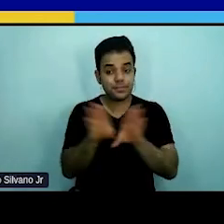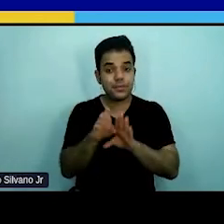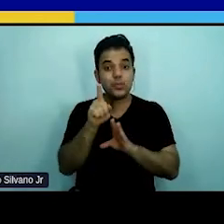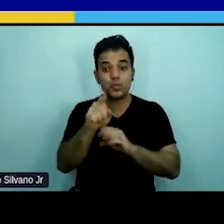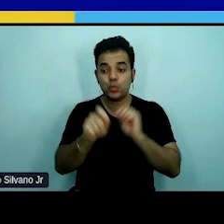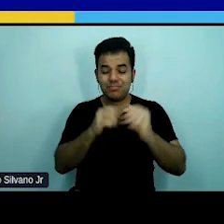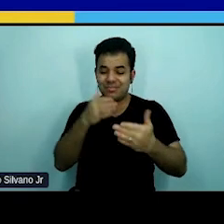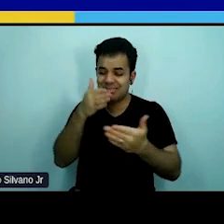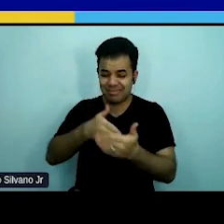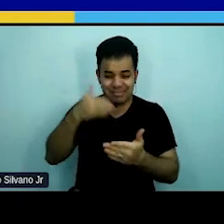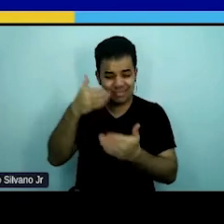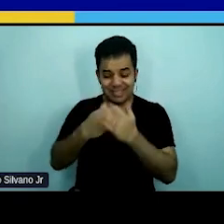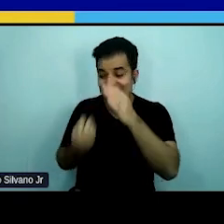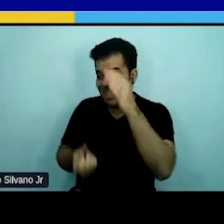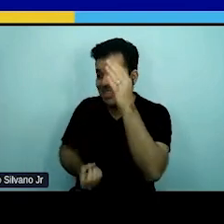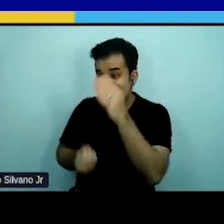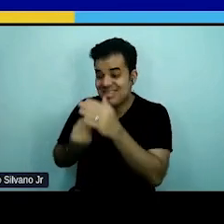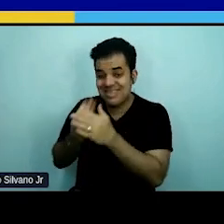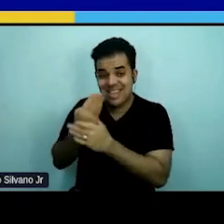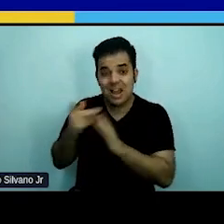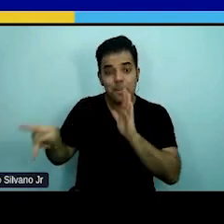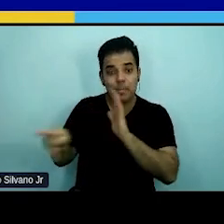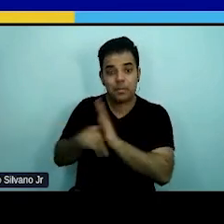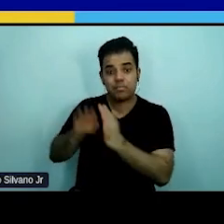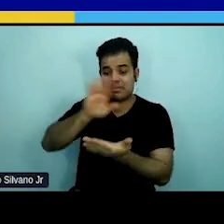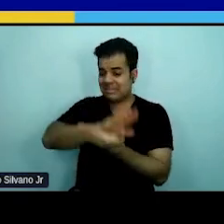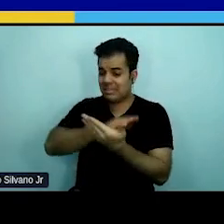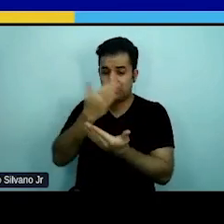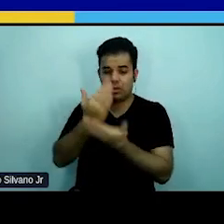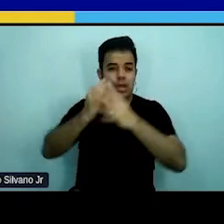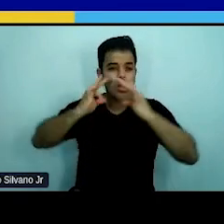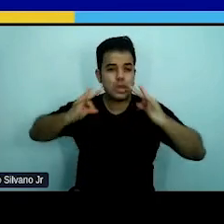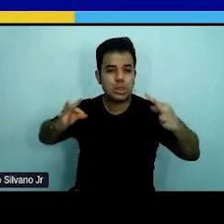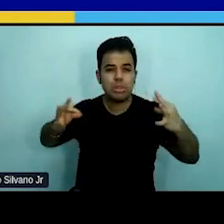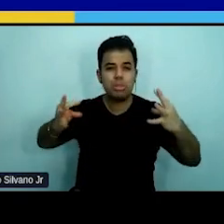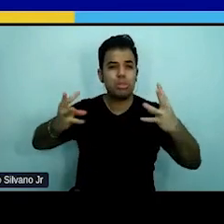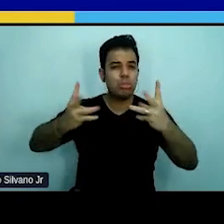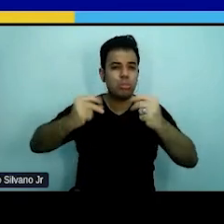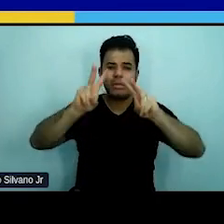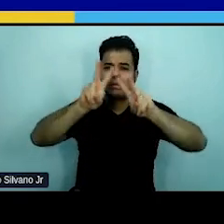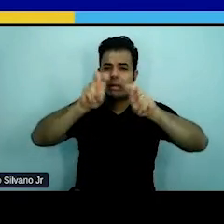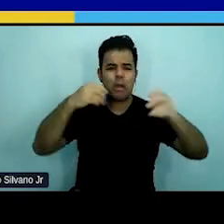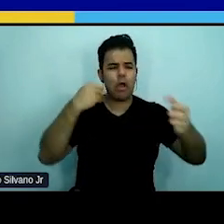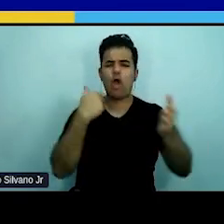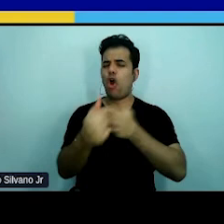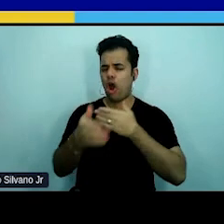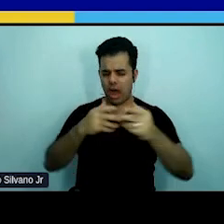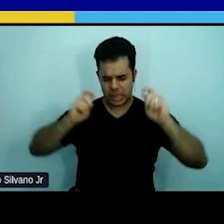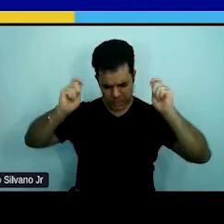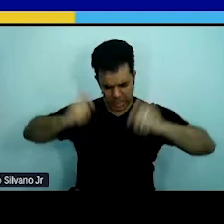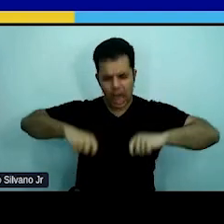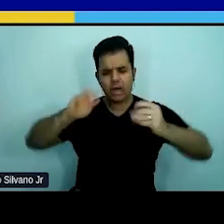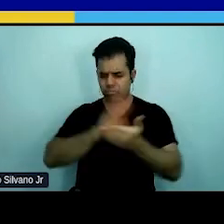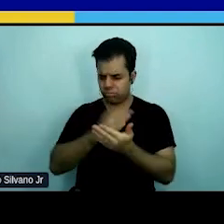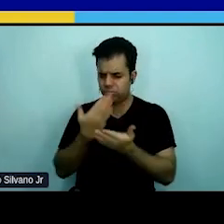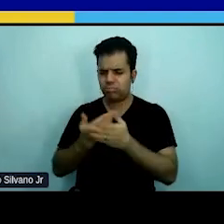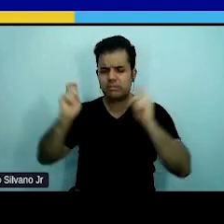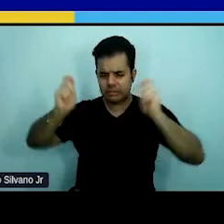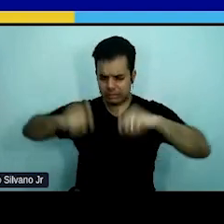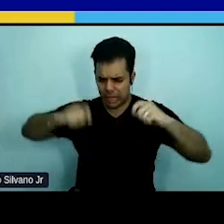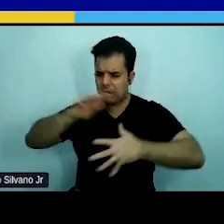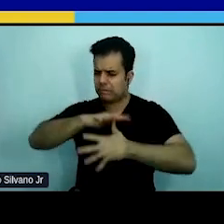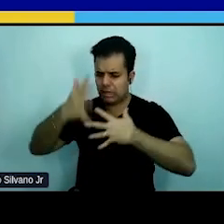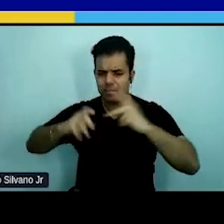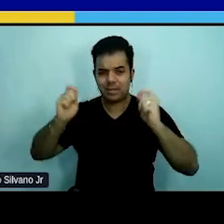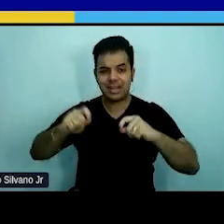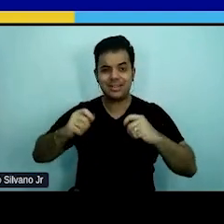você construir uma máquina de tradução para propósito geral, que ela traduz qualquer tipo de sentença, tá certo? Você tem que, de